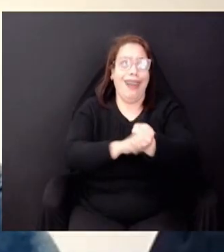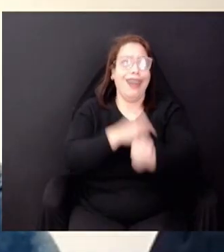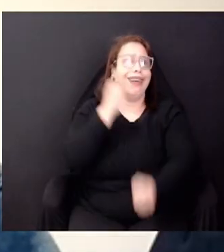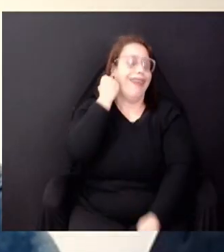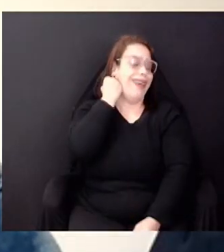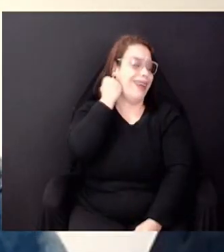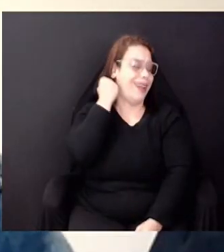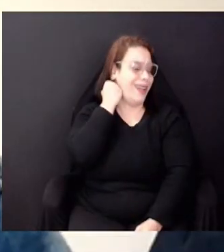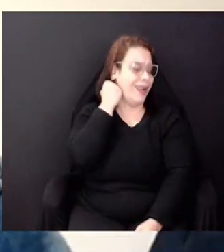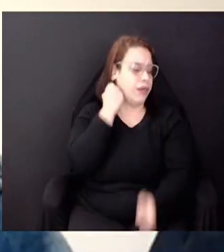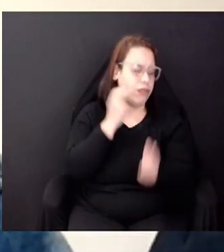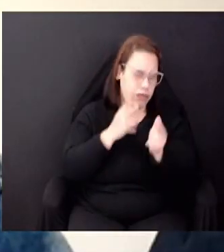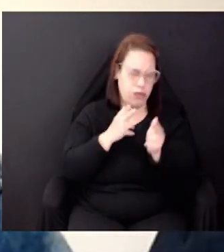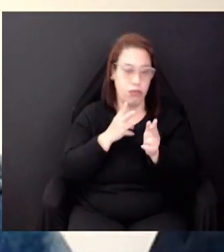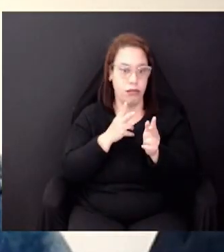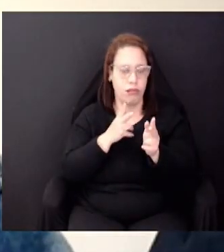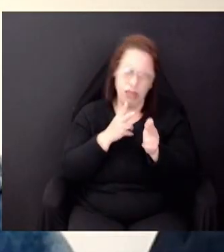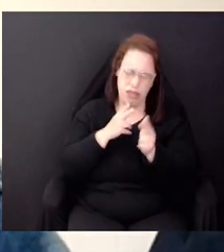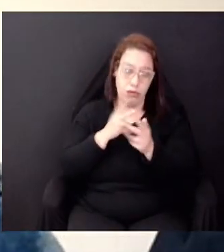sono desregulado,